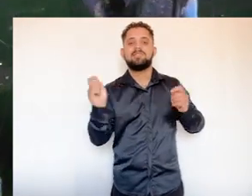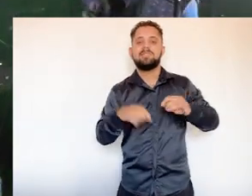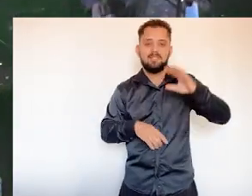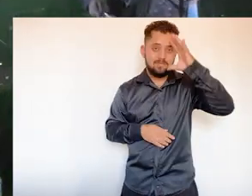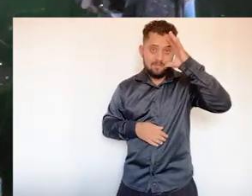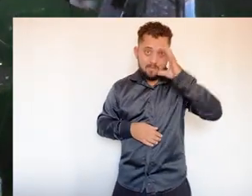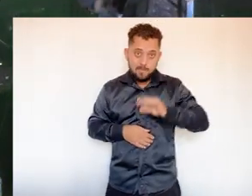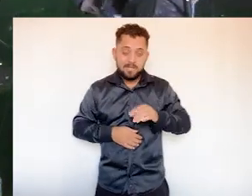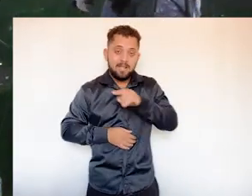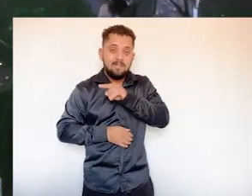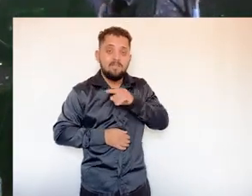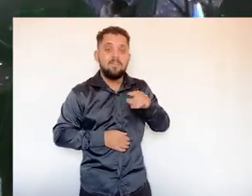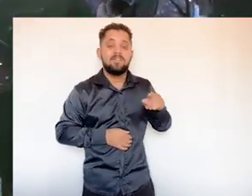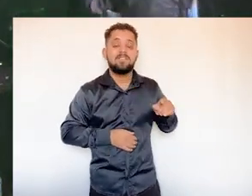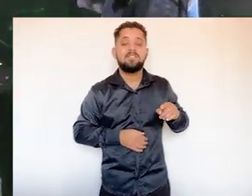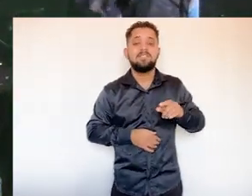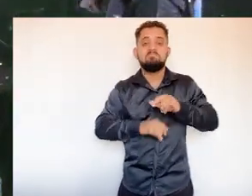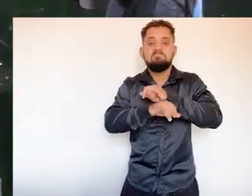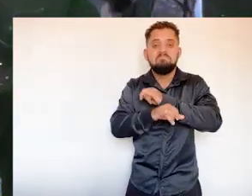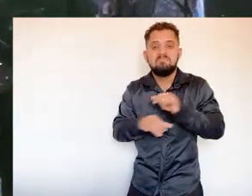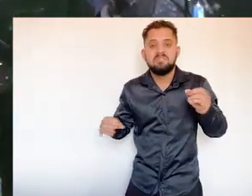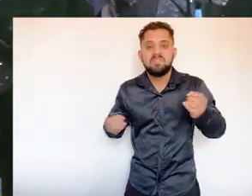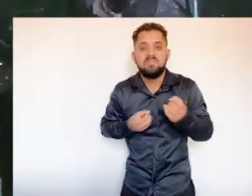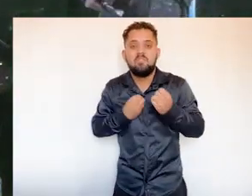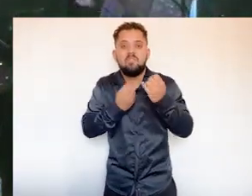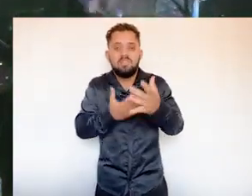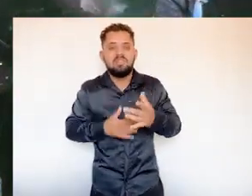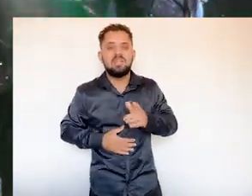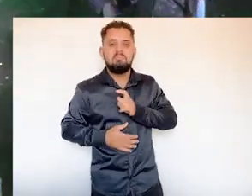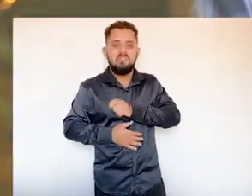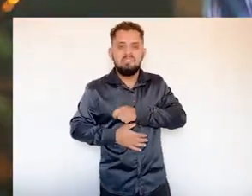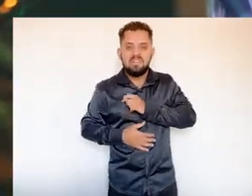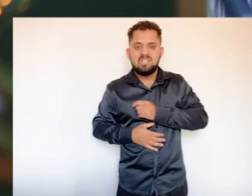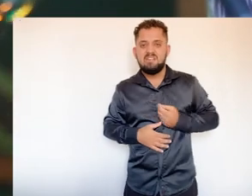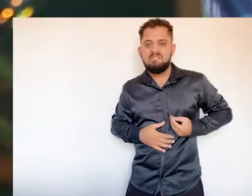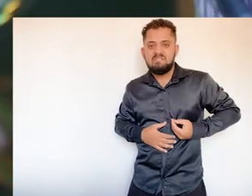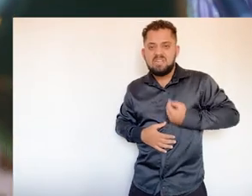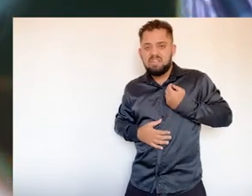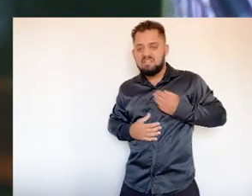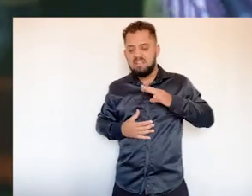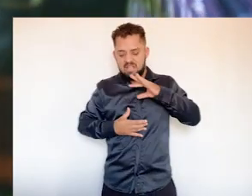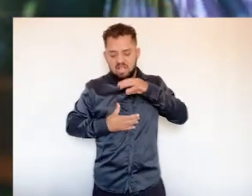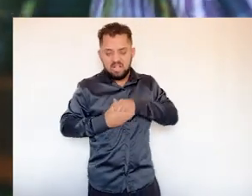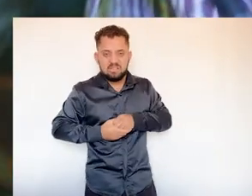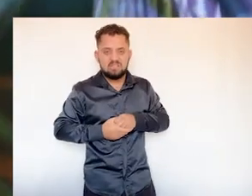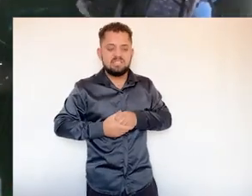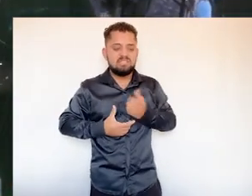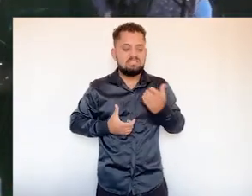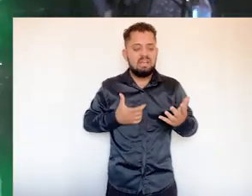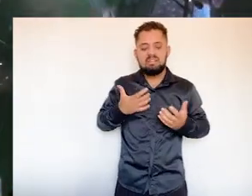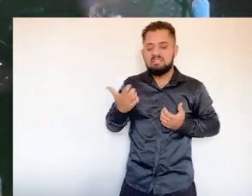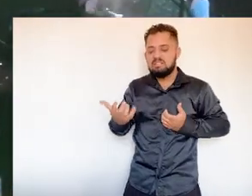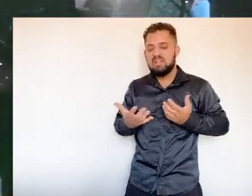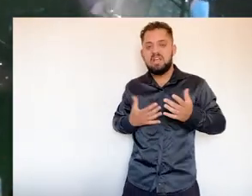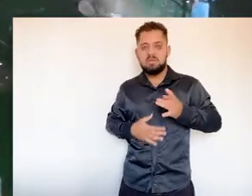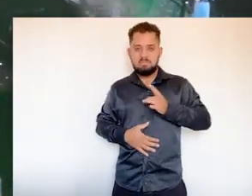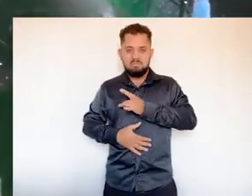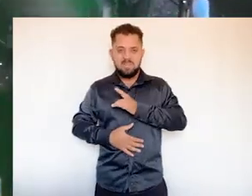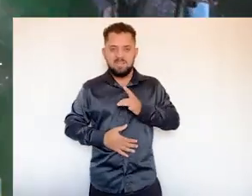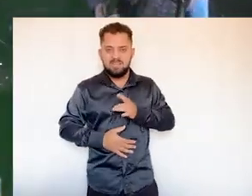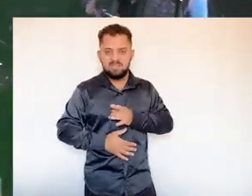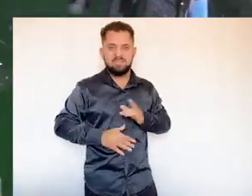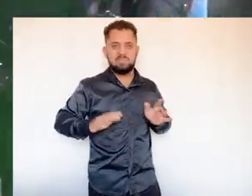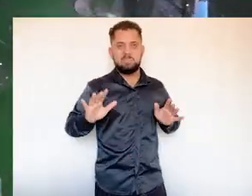que ver a tamanha maldade que a vida selvagem hoje tem que viver. Se você não